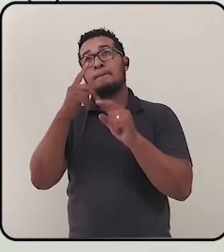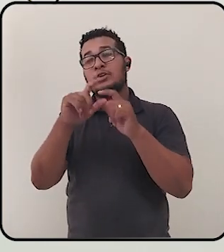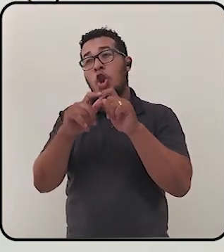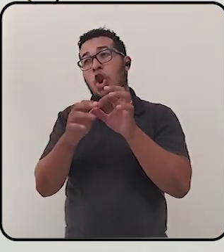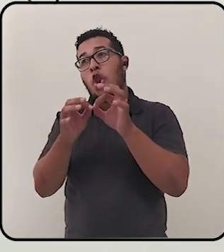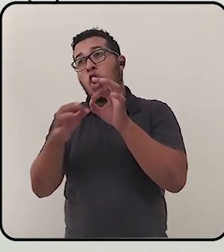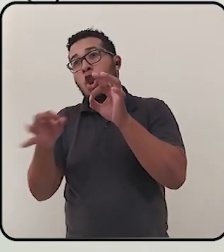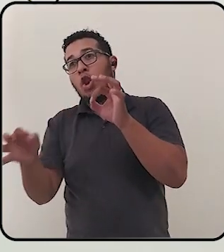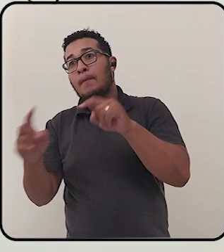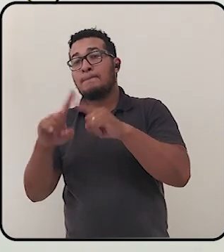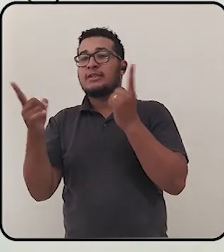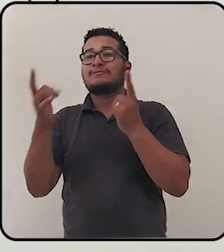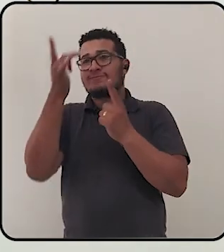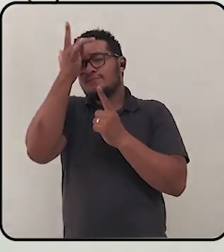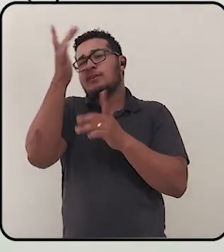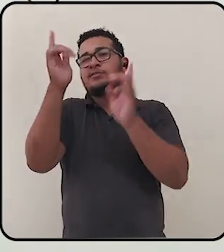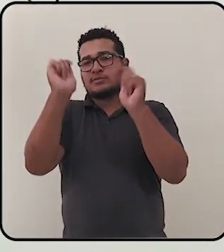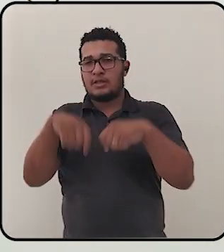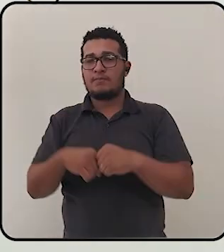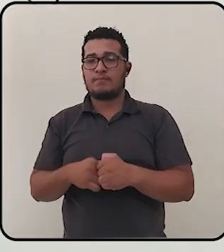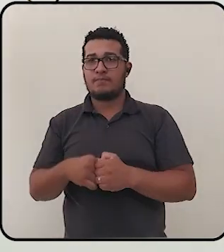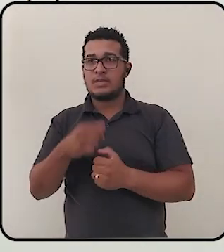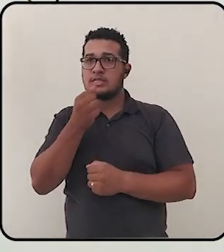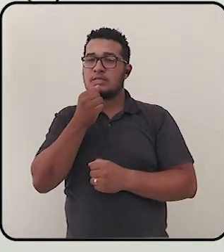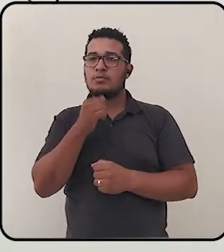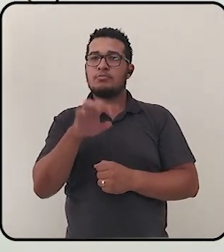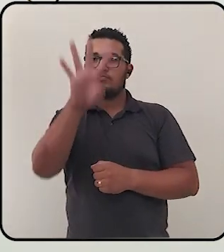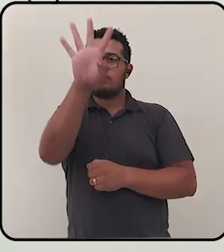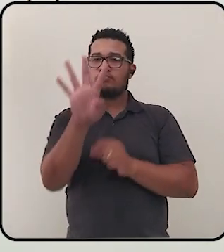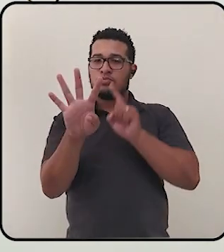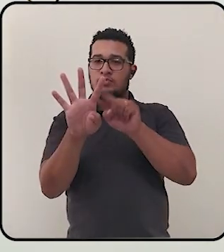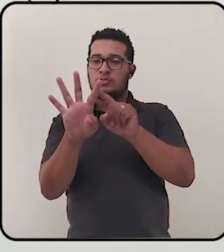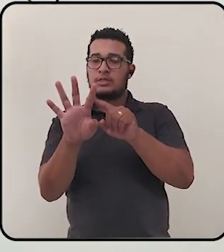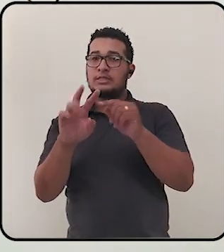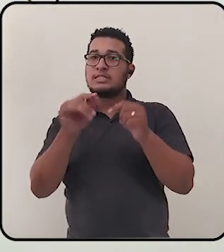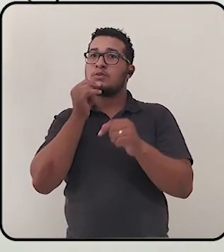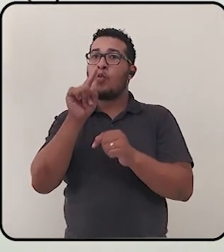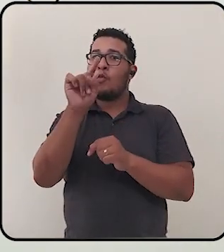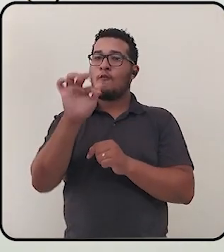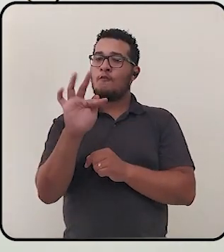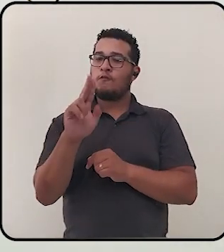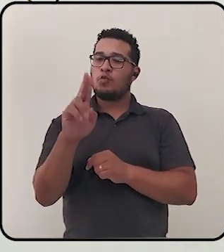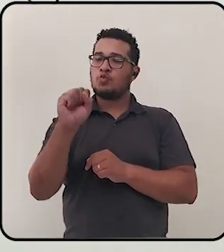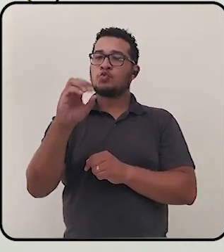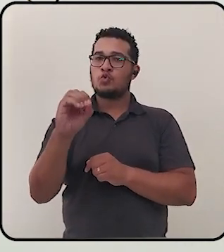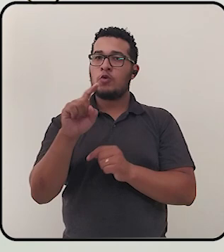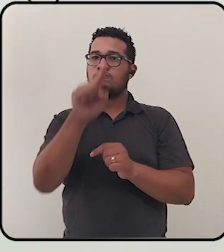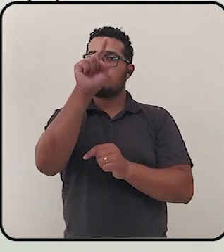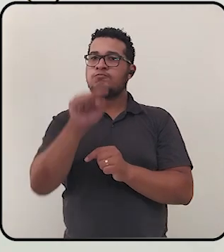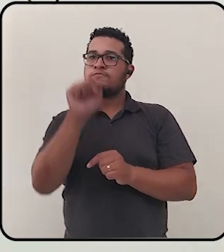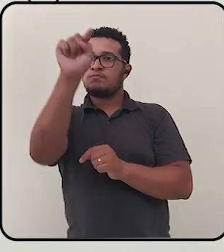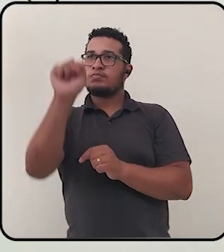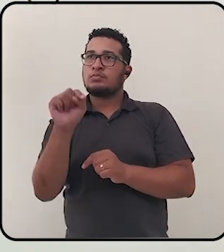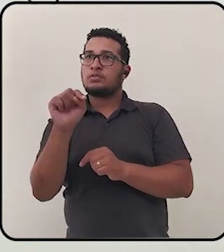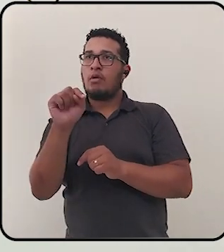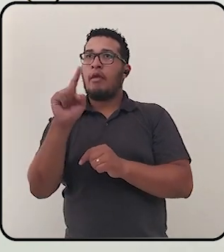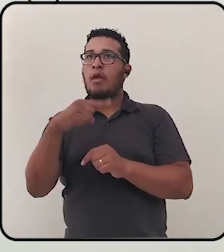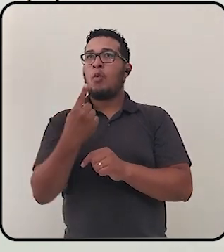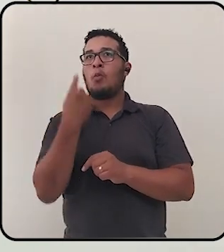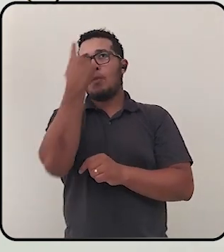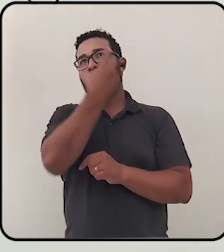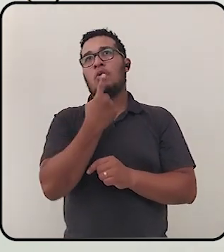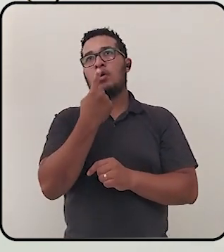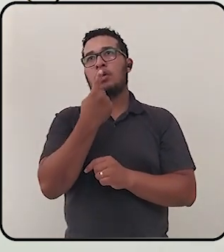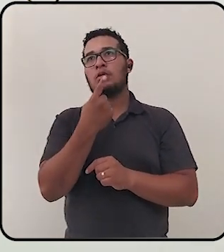porém, é mais fácil de lembrar. Um fuso é igual a 1 hora. 1 hora é igual a 60